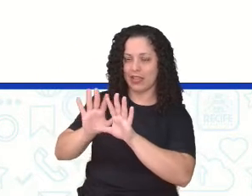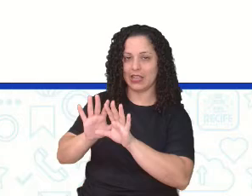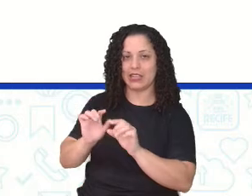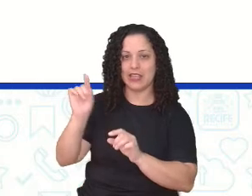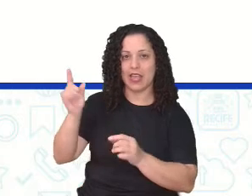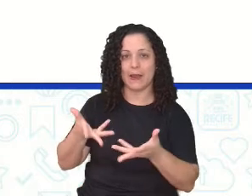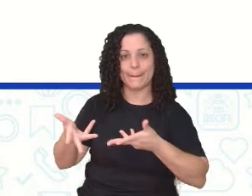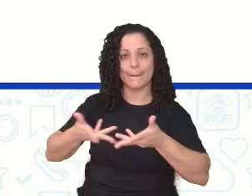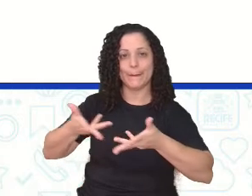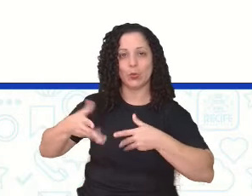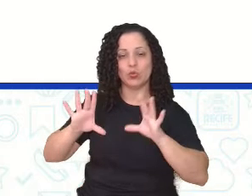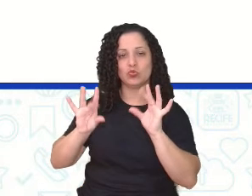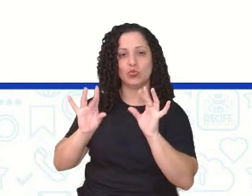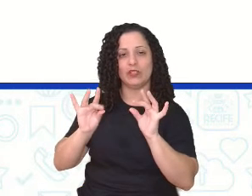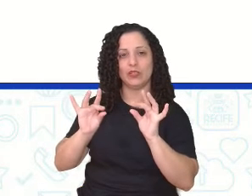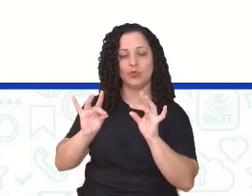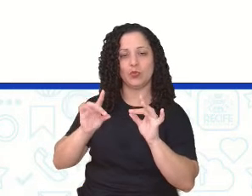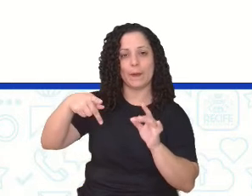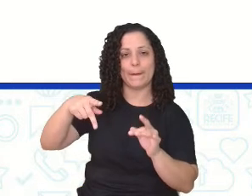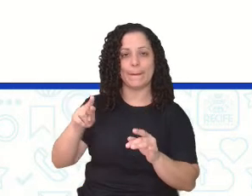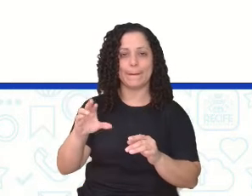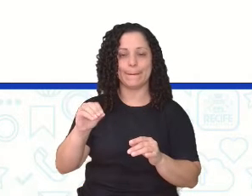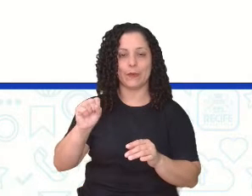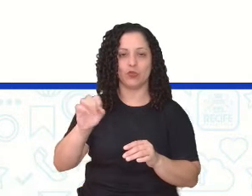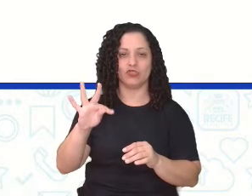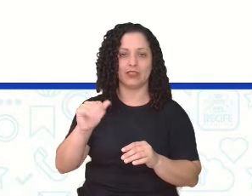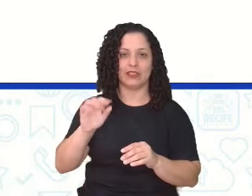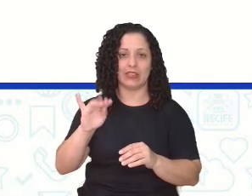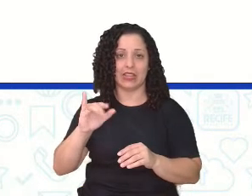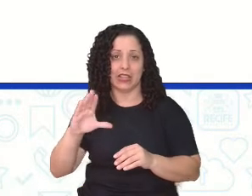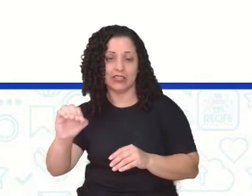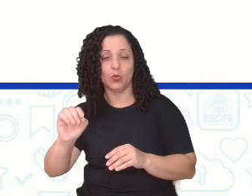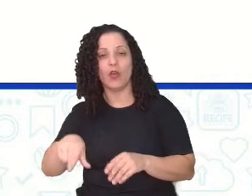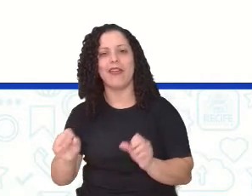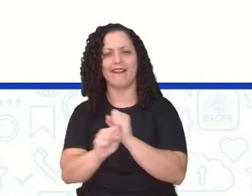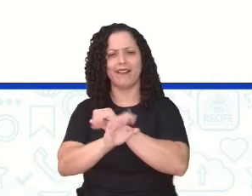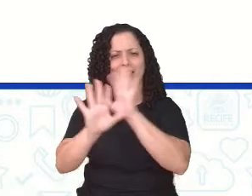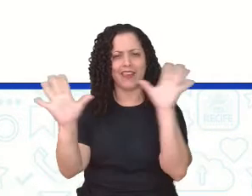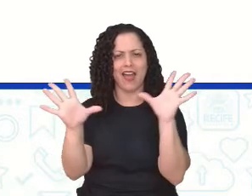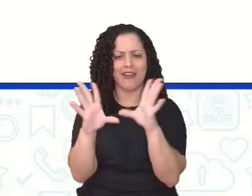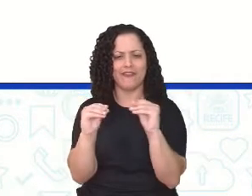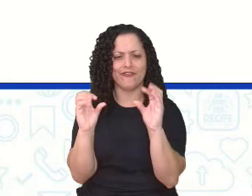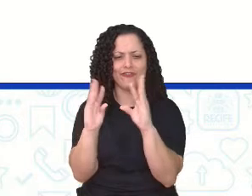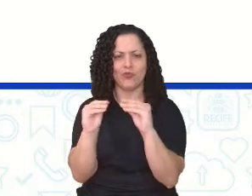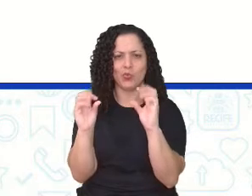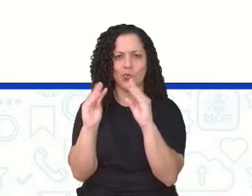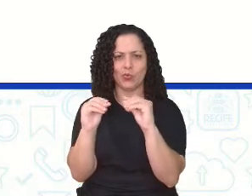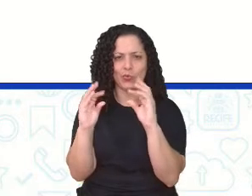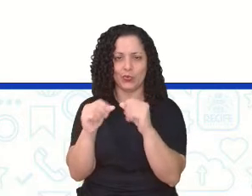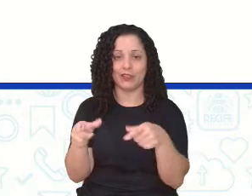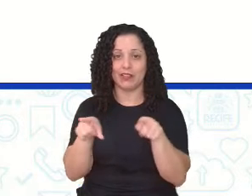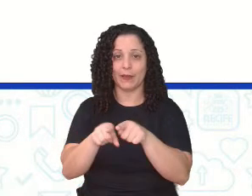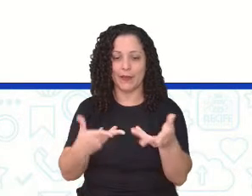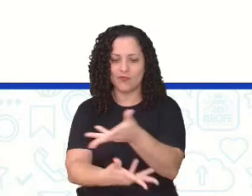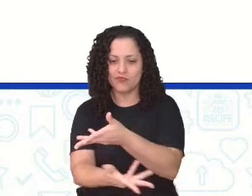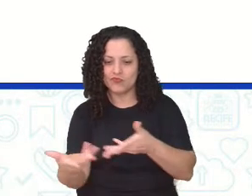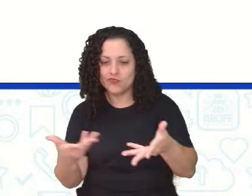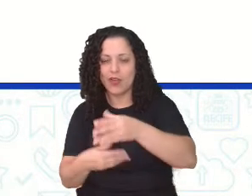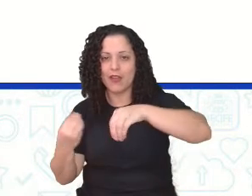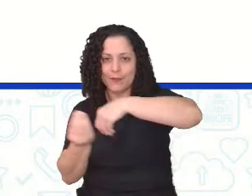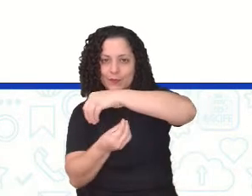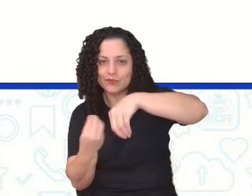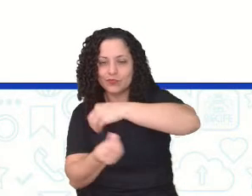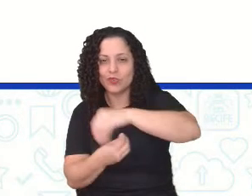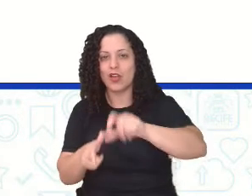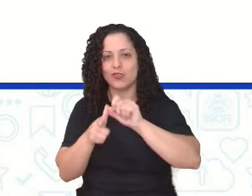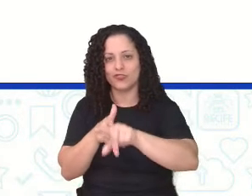o líquido prostático, que é uma secreção clara, fluida, e integra a composição também do esperma. Observem a localização